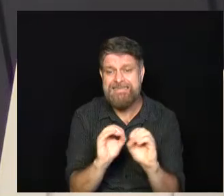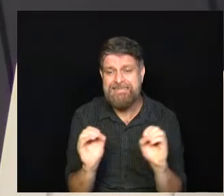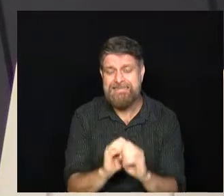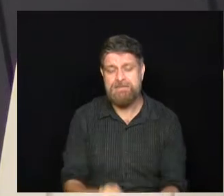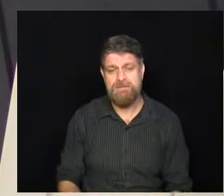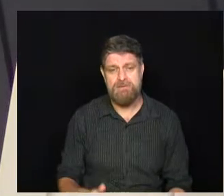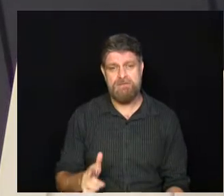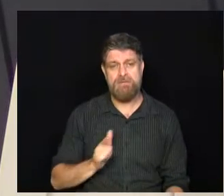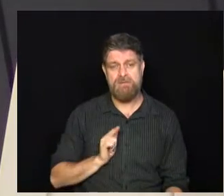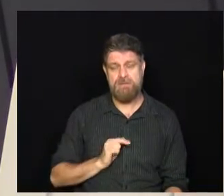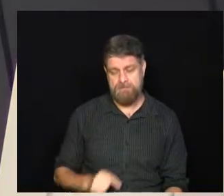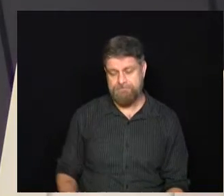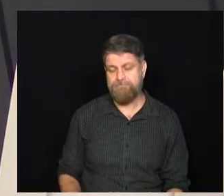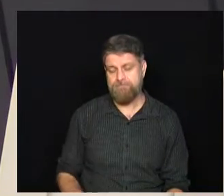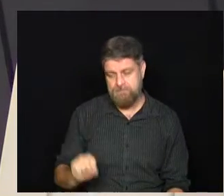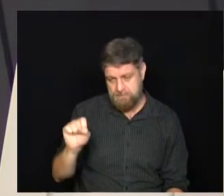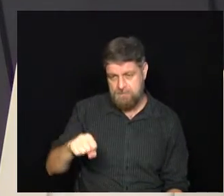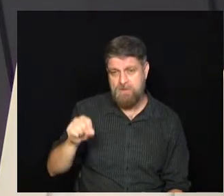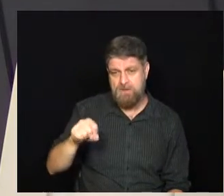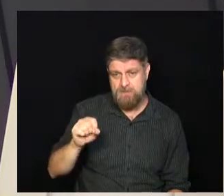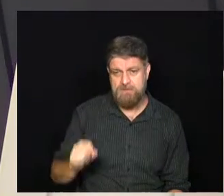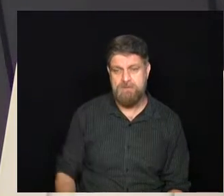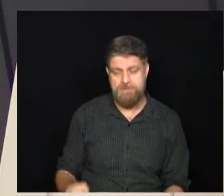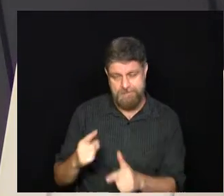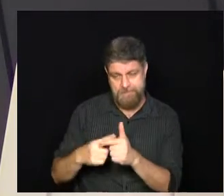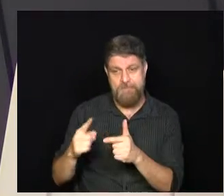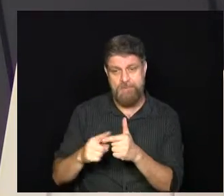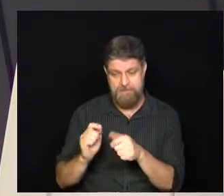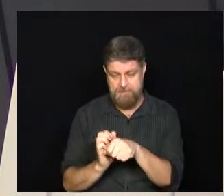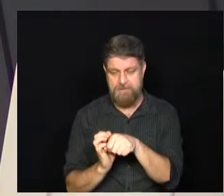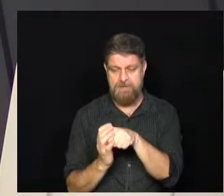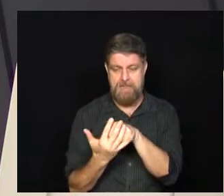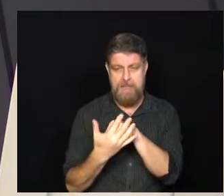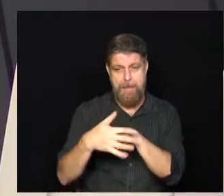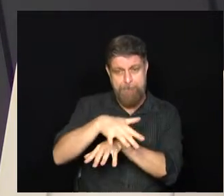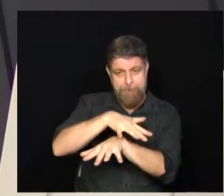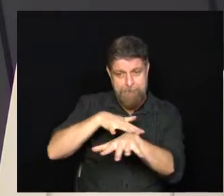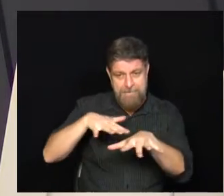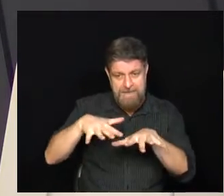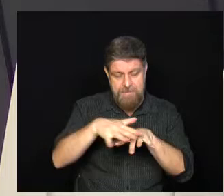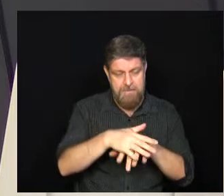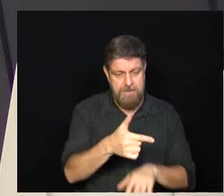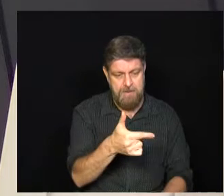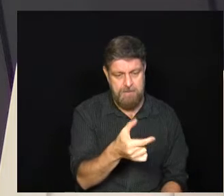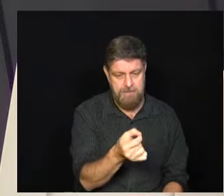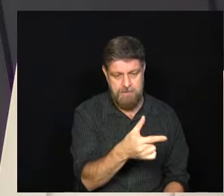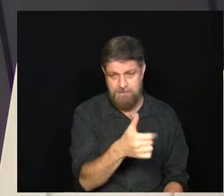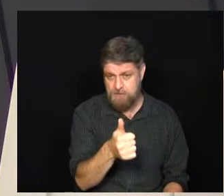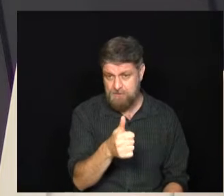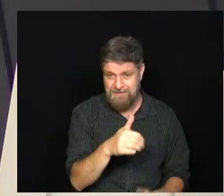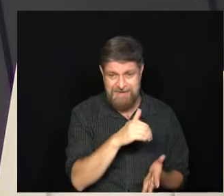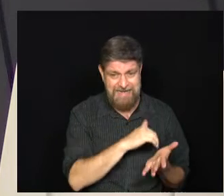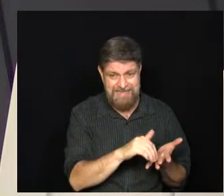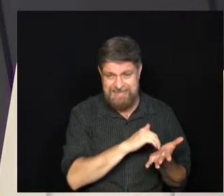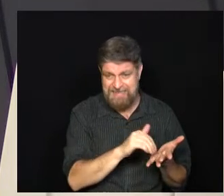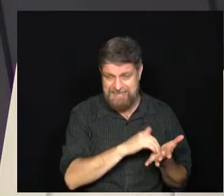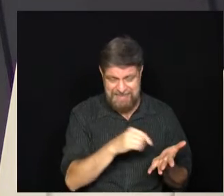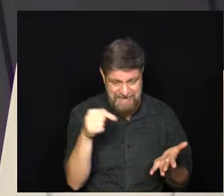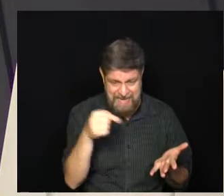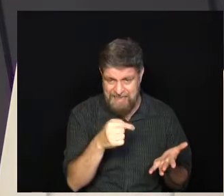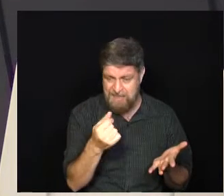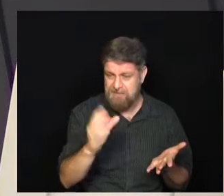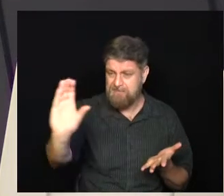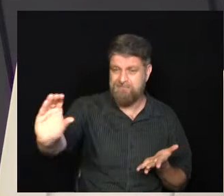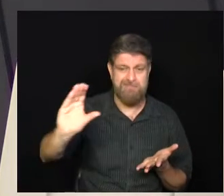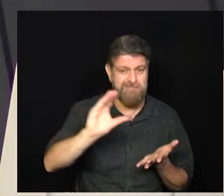tem a ver aí com o efeito da pandemia, que em 2021 a Secretaria não recebeu repasses da